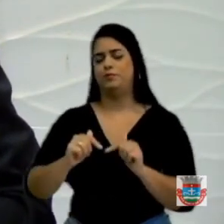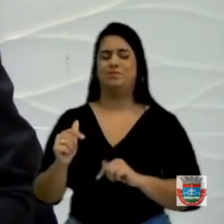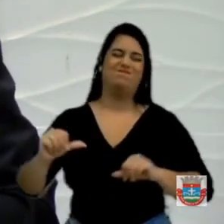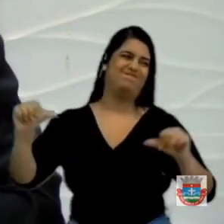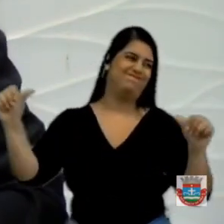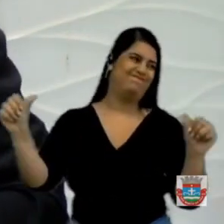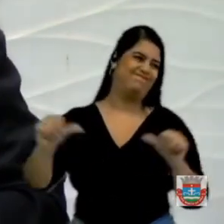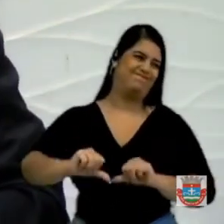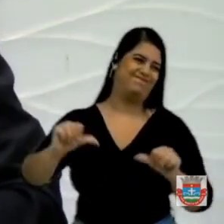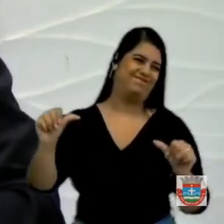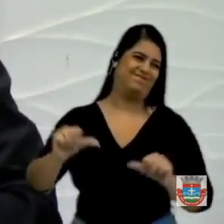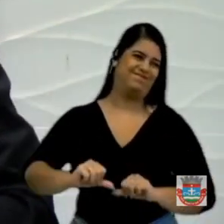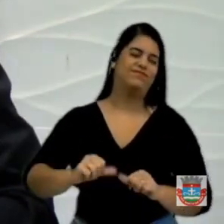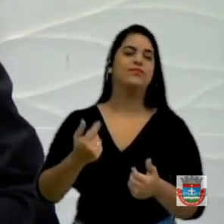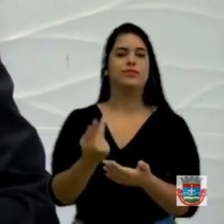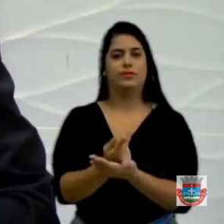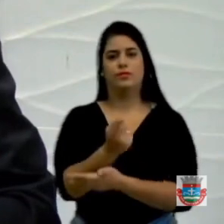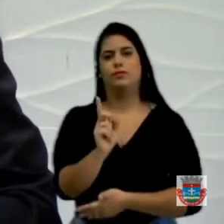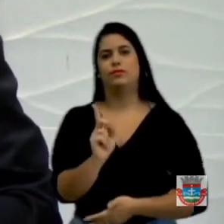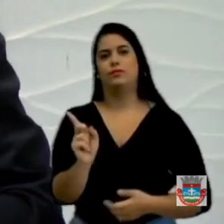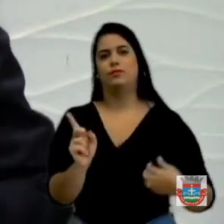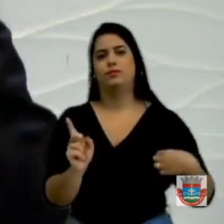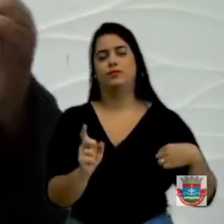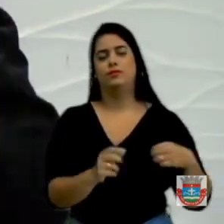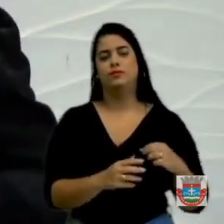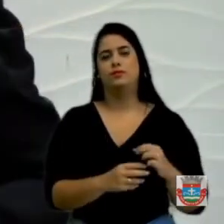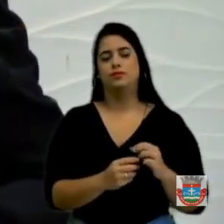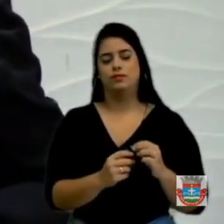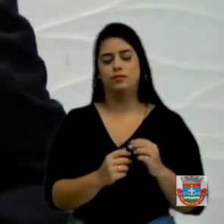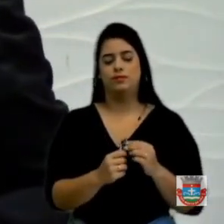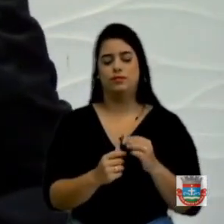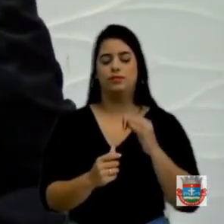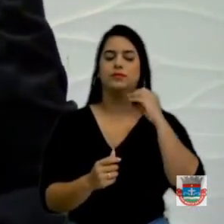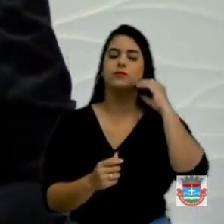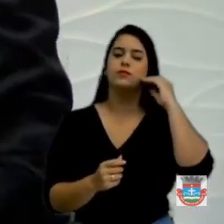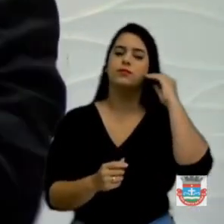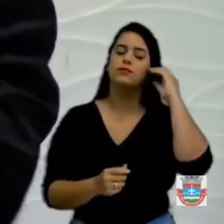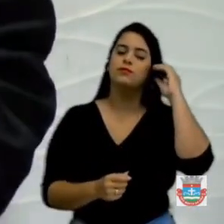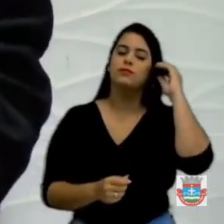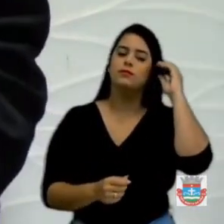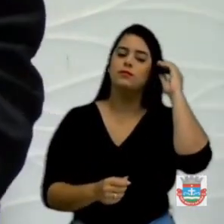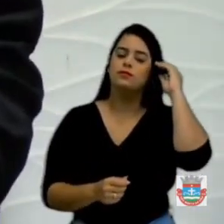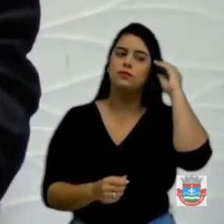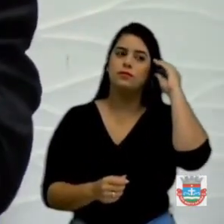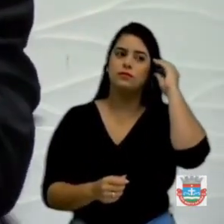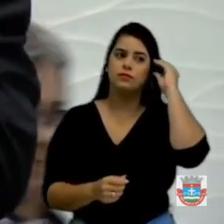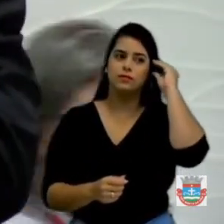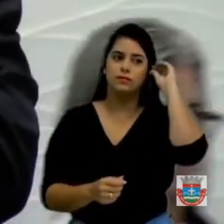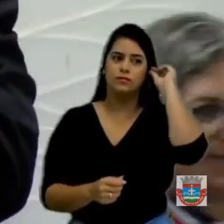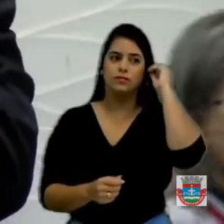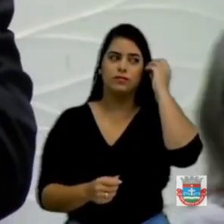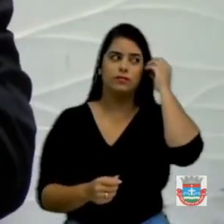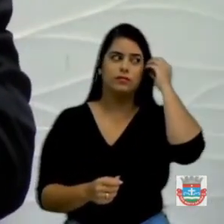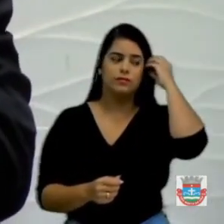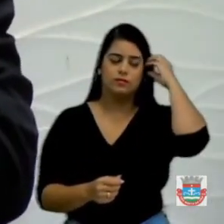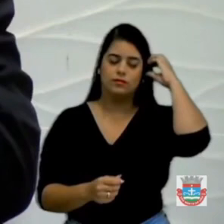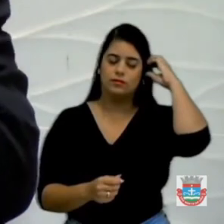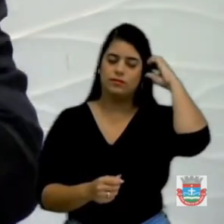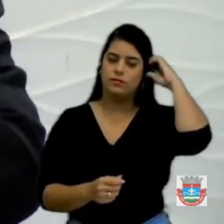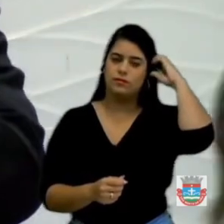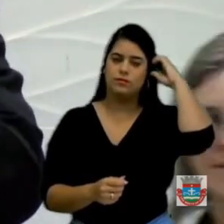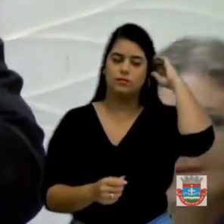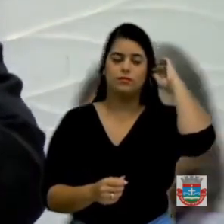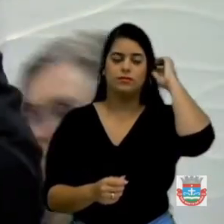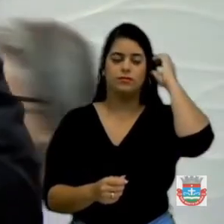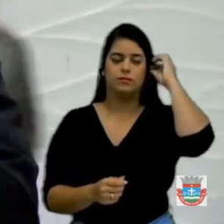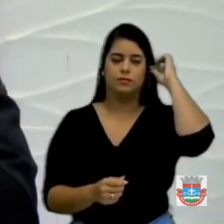Péssima, é o que está acontecendo. Ao lado da igreja, já foi feito duas vezes e tem que fazer